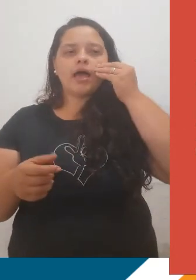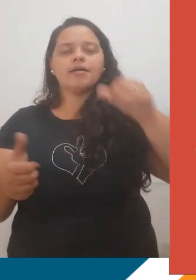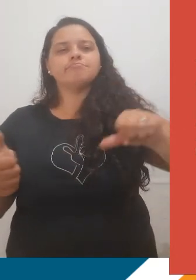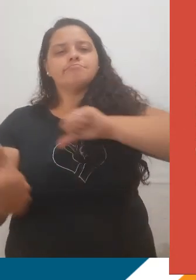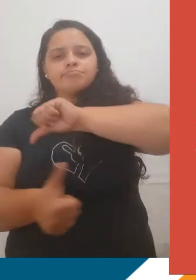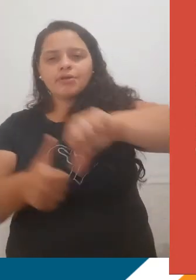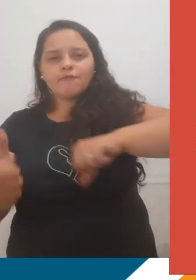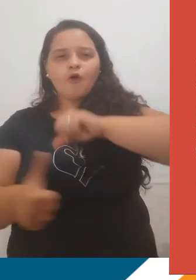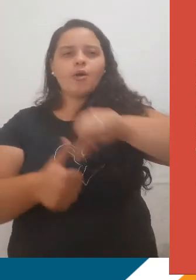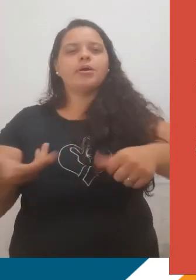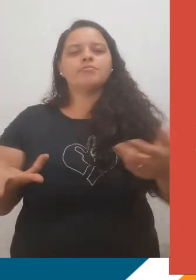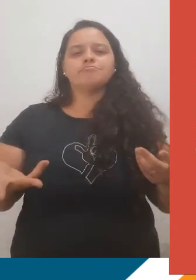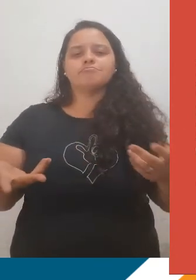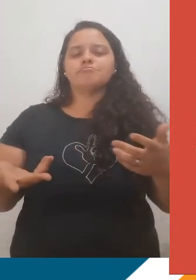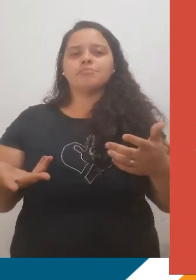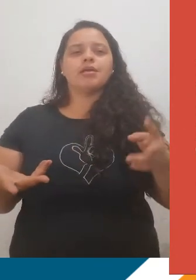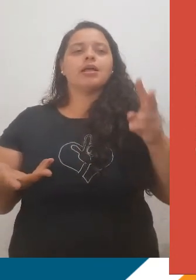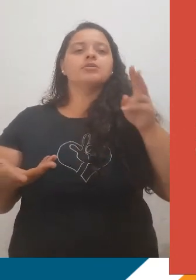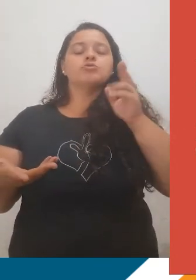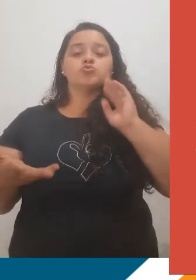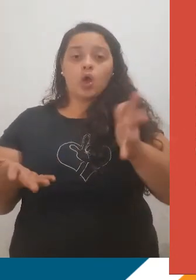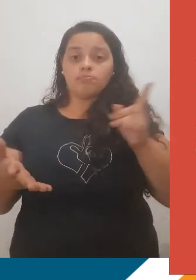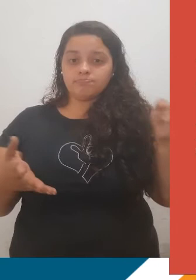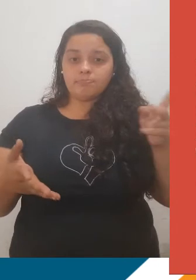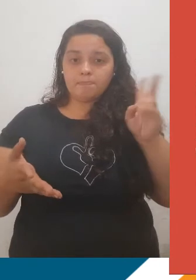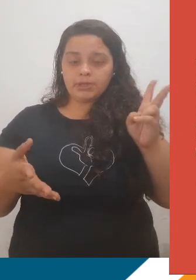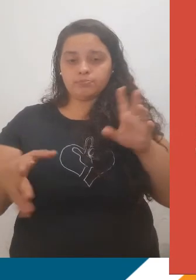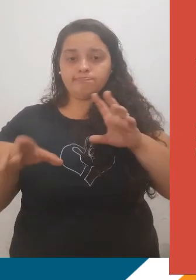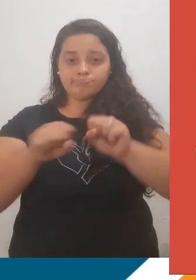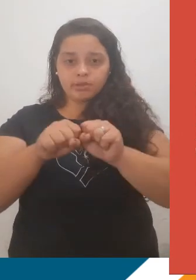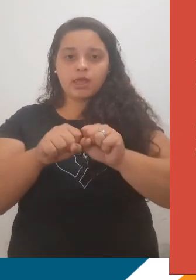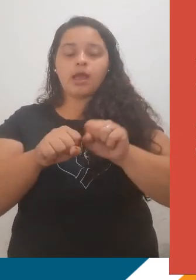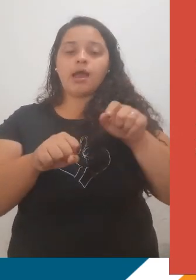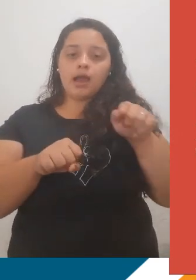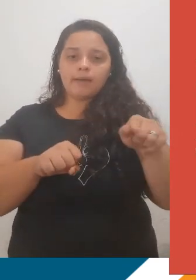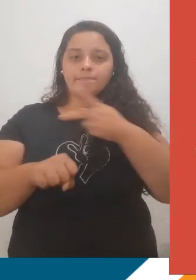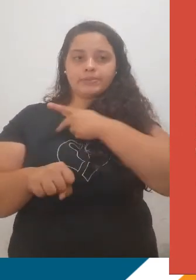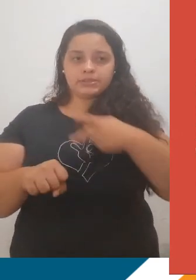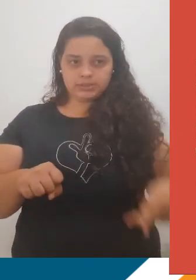assume, ele tem uma tentativa de golpe e acaba governando no modelo